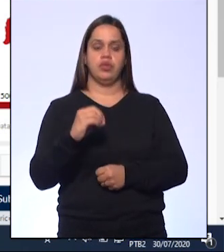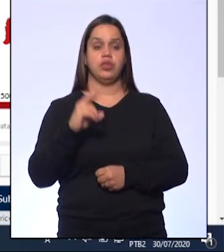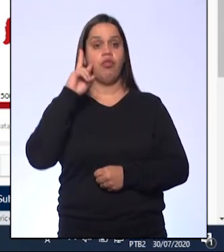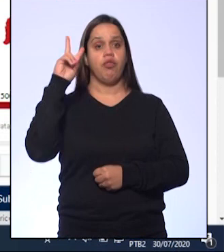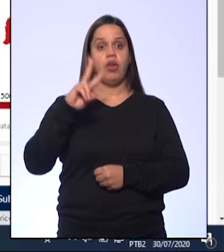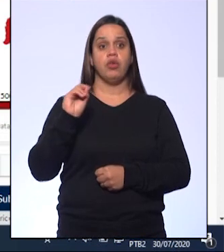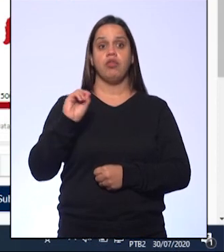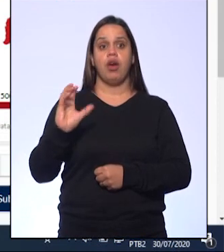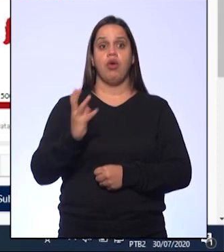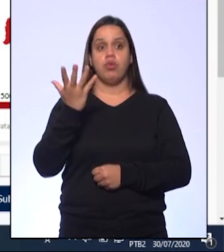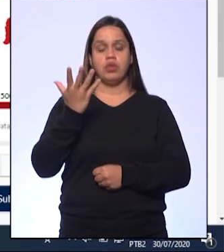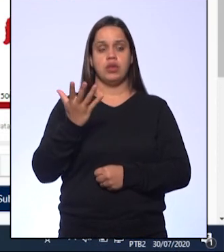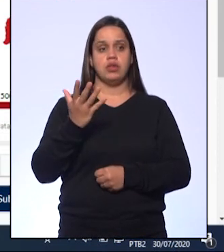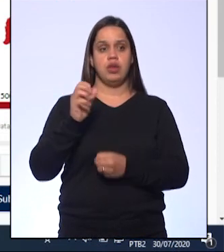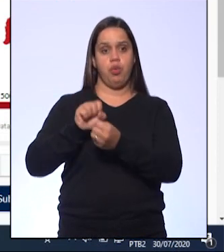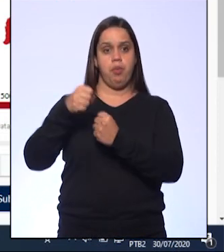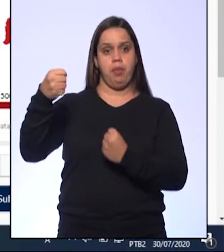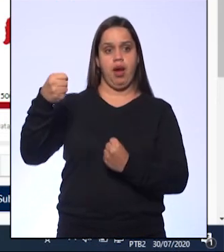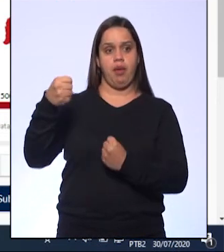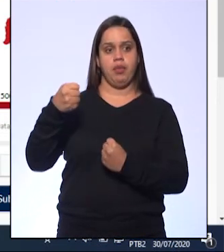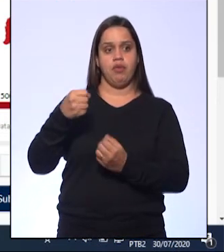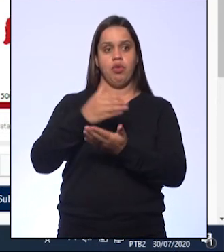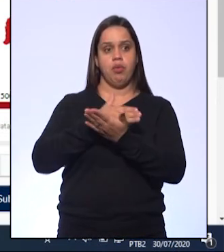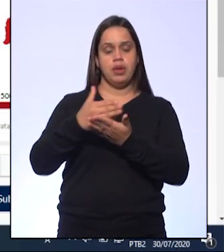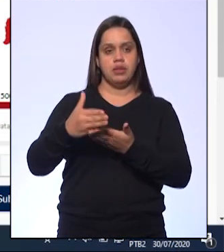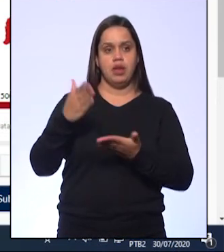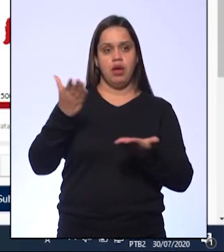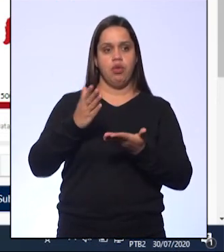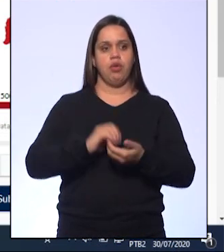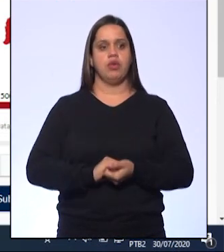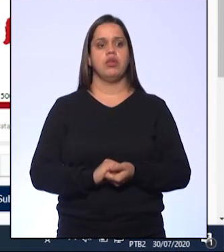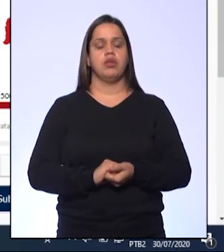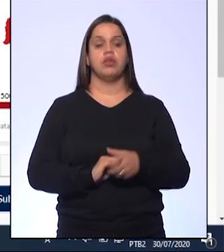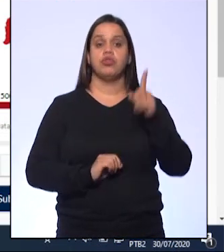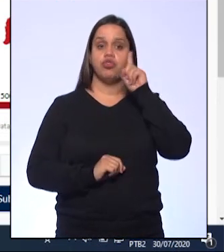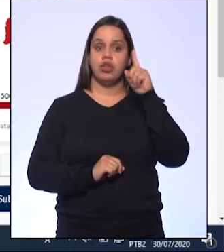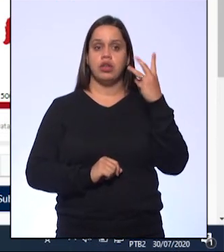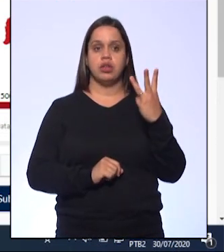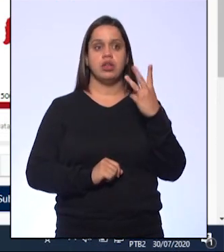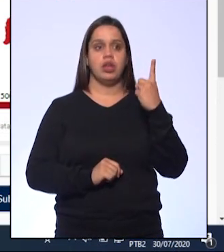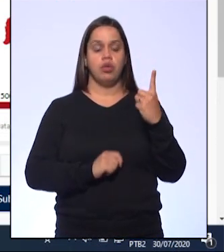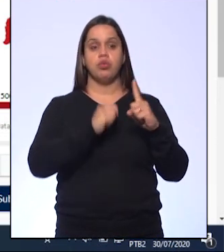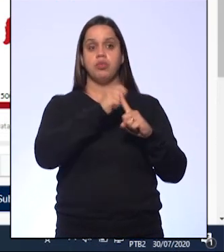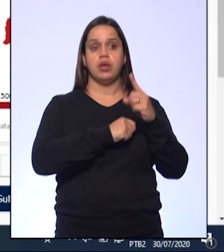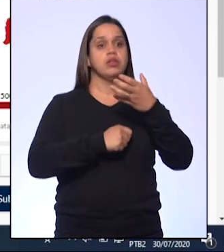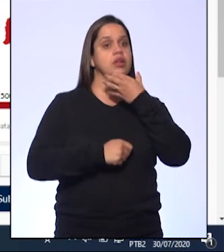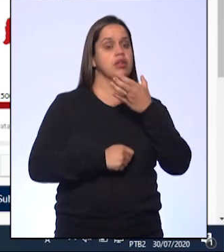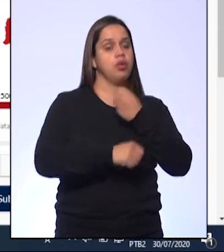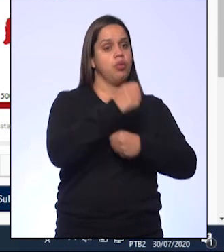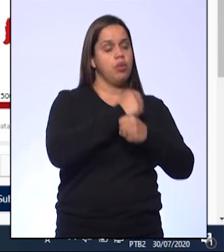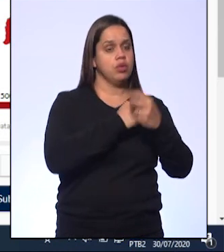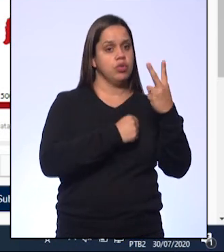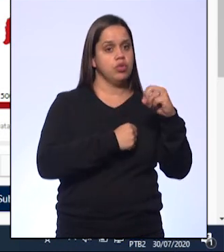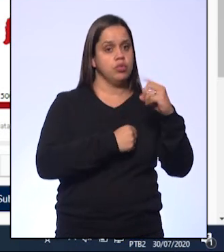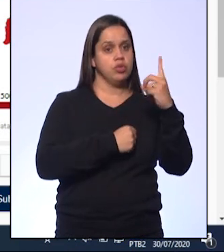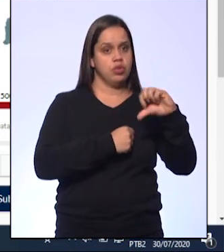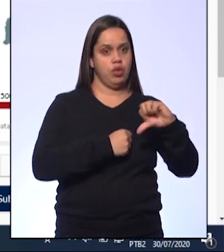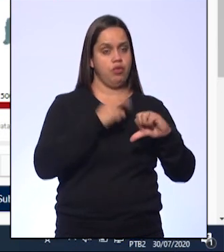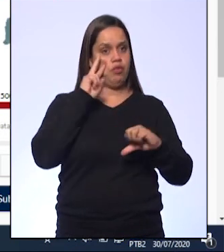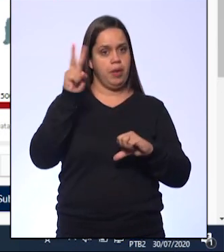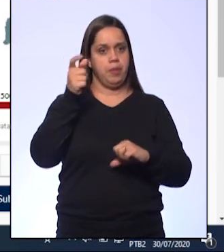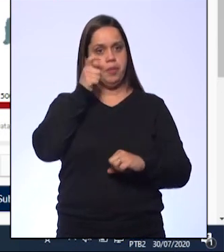acontecer com o mapa, né? Nós vamos começar lá no dia 31 de dezembro de 2019. Então,